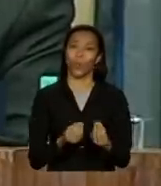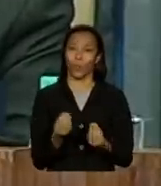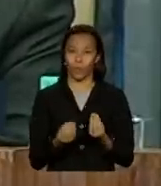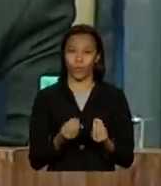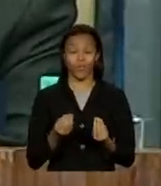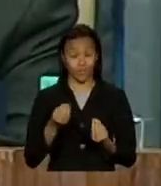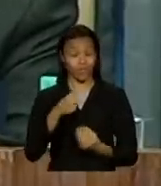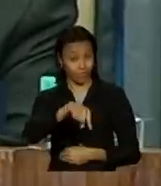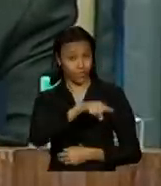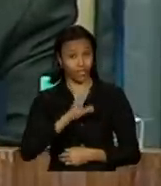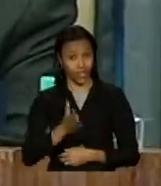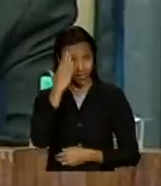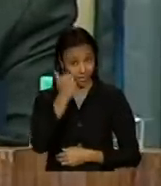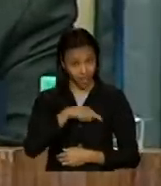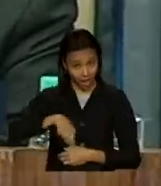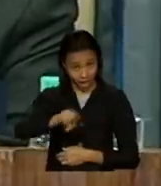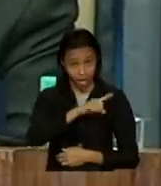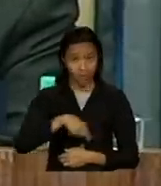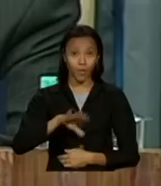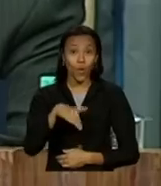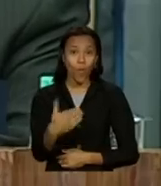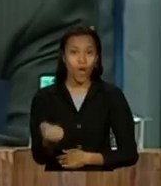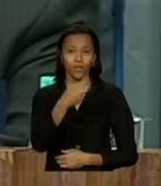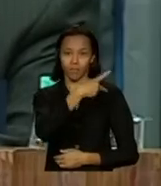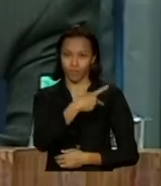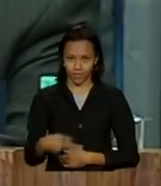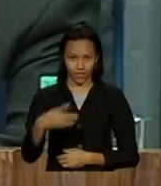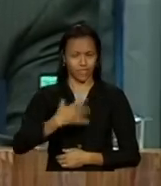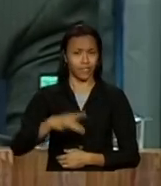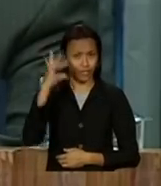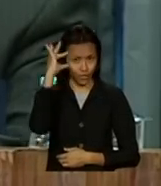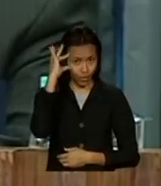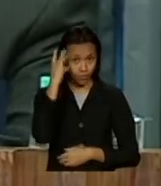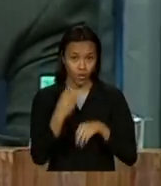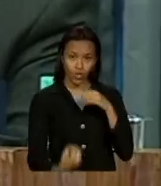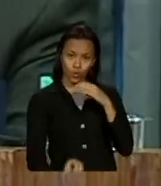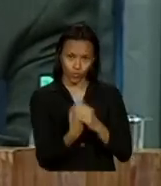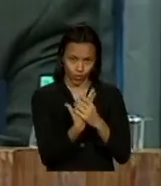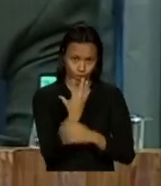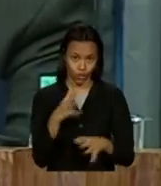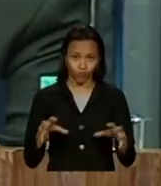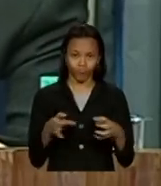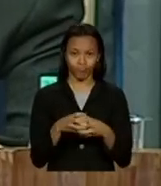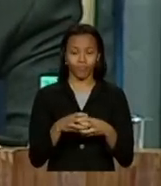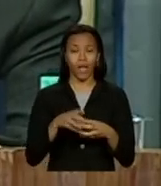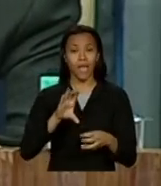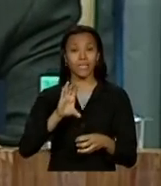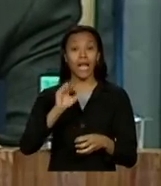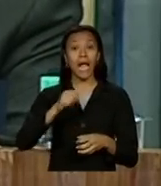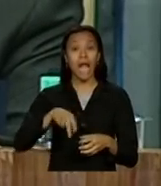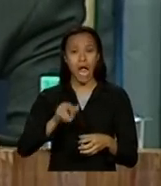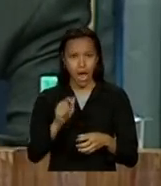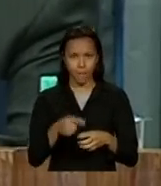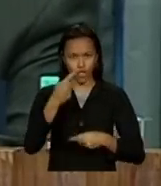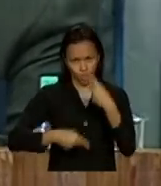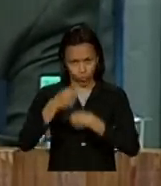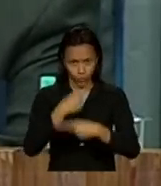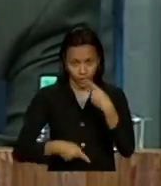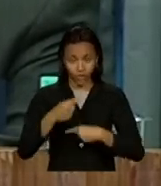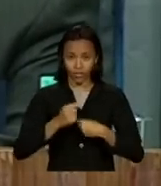sabido Quando a presidenta resolveu criar essa Câmara de políticas de gestão desempenho e